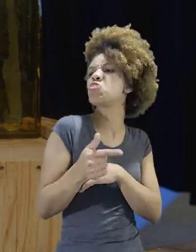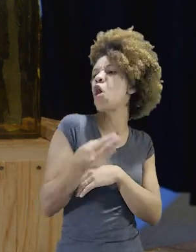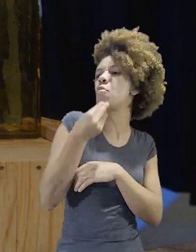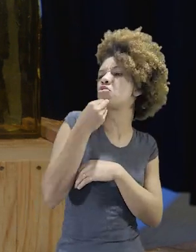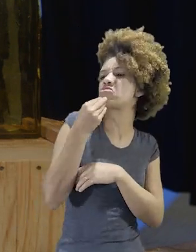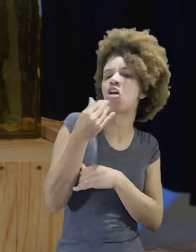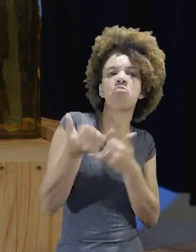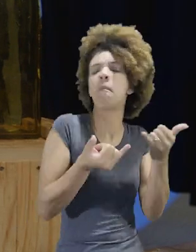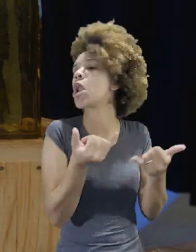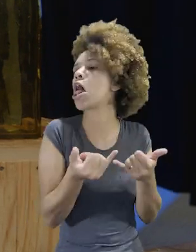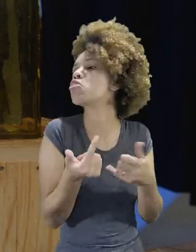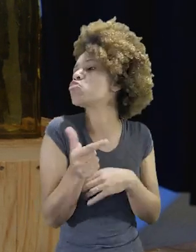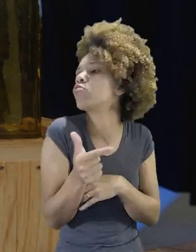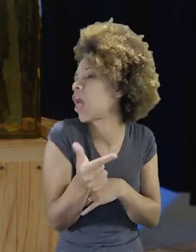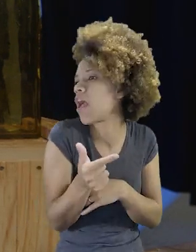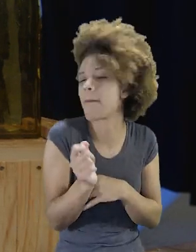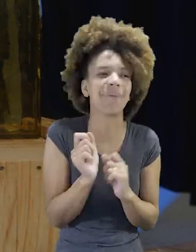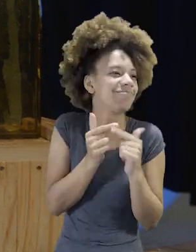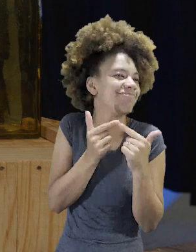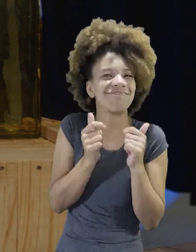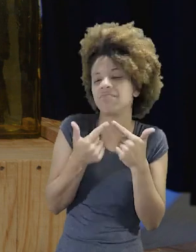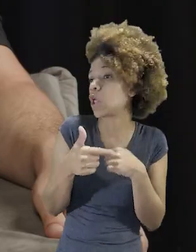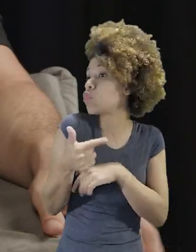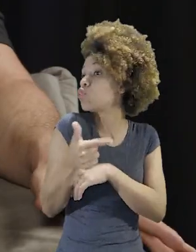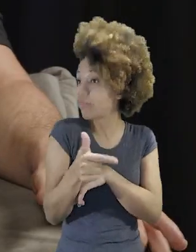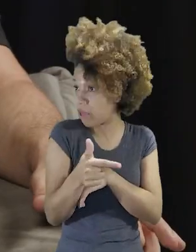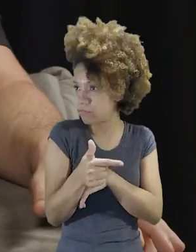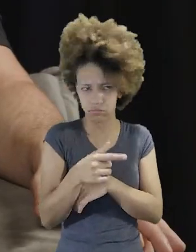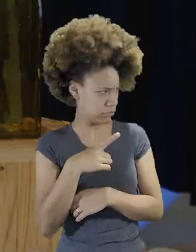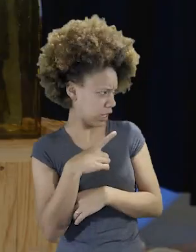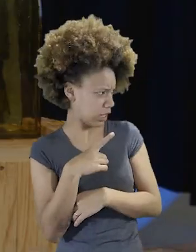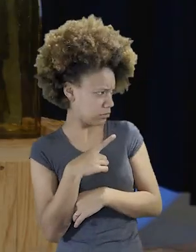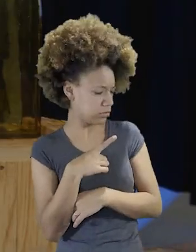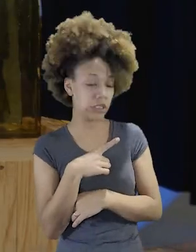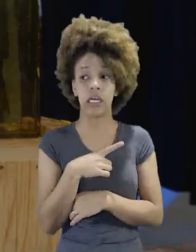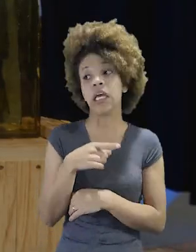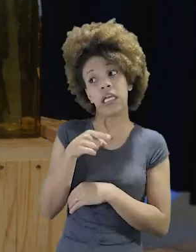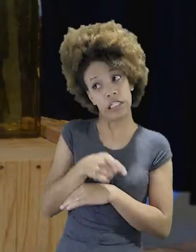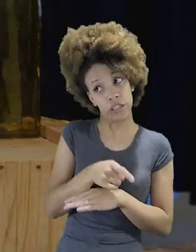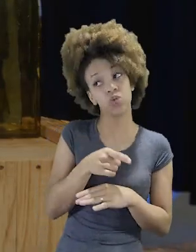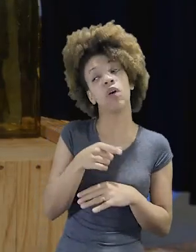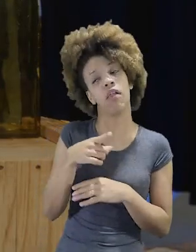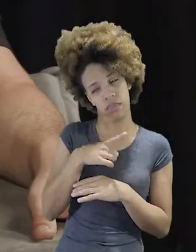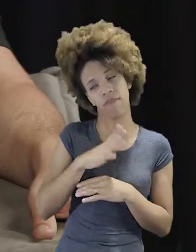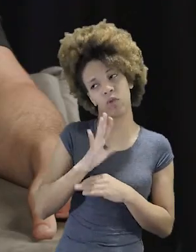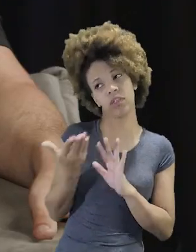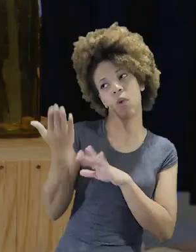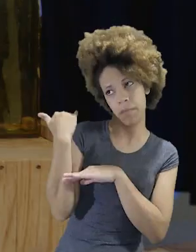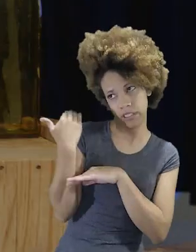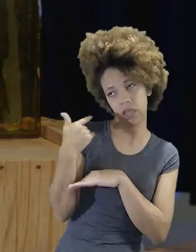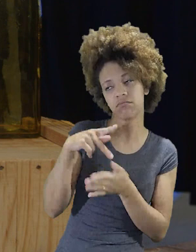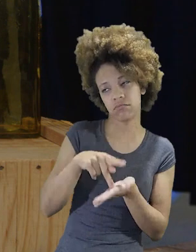há espaço aqui para brincadeira não há espaço para sorriso tem isso e isso isso existiu